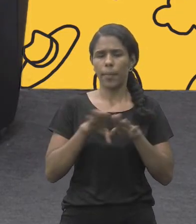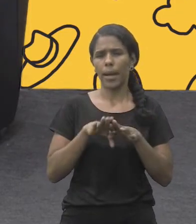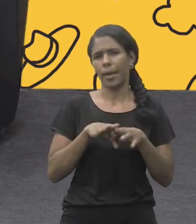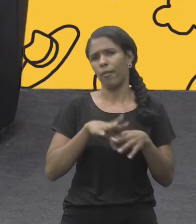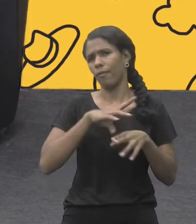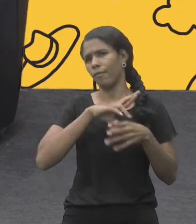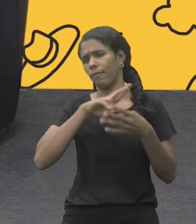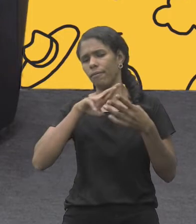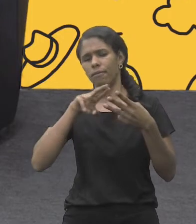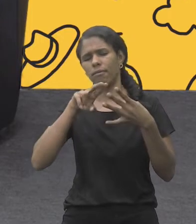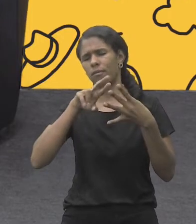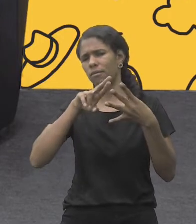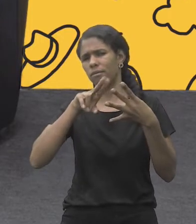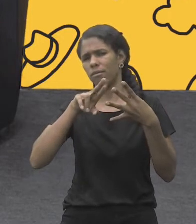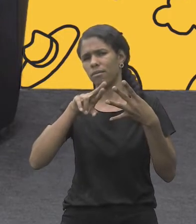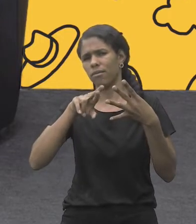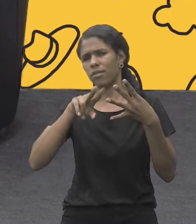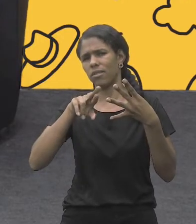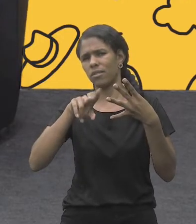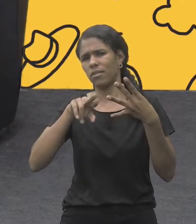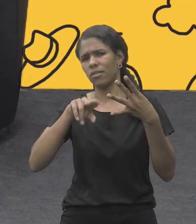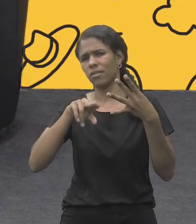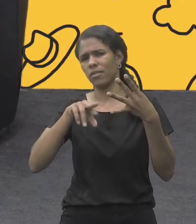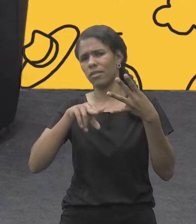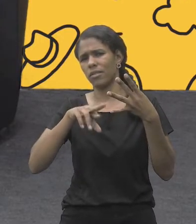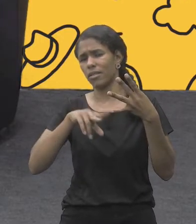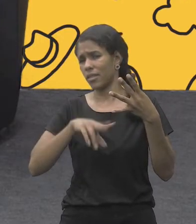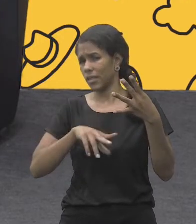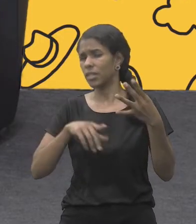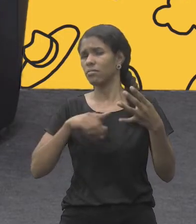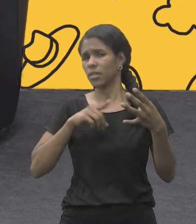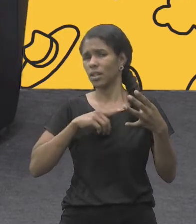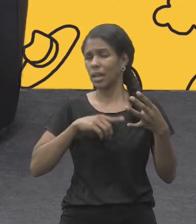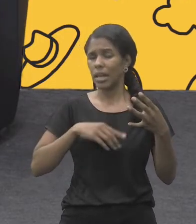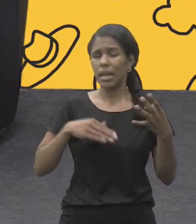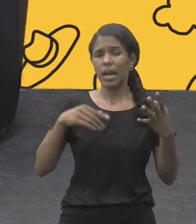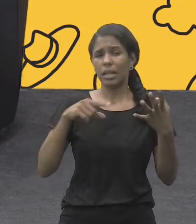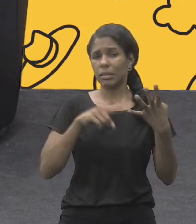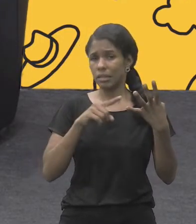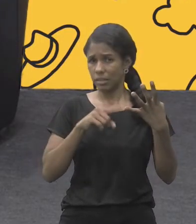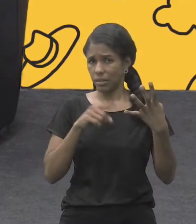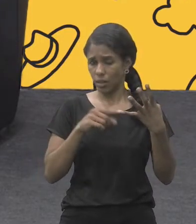o jiu-jitsu, que hoje é um dos esportes mais praticados, a luta mais praticada no mundo.